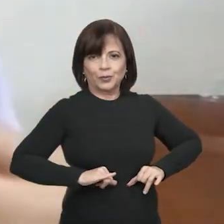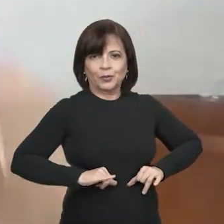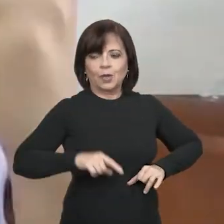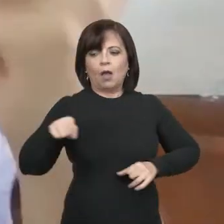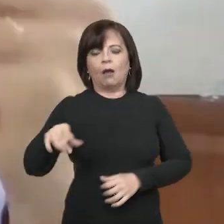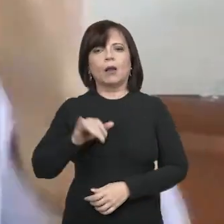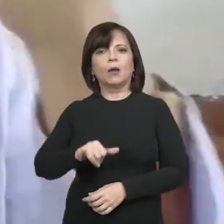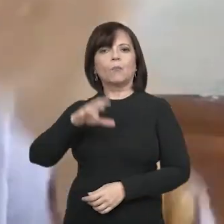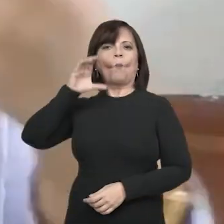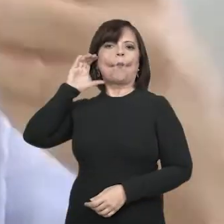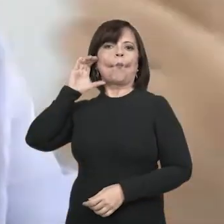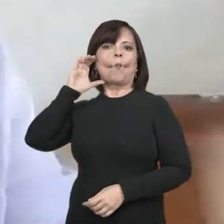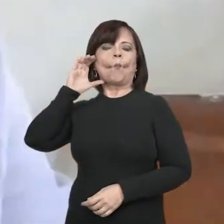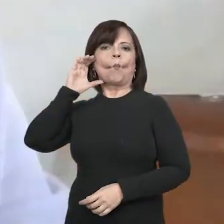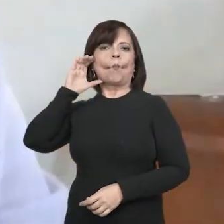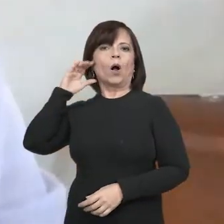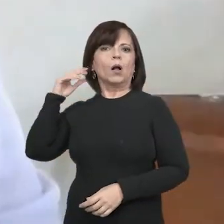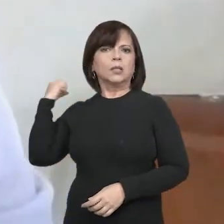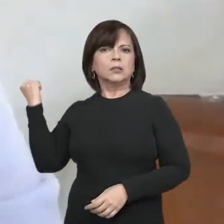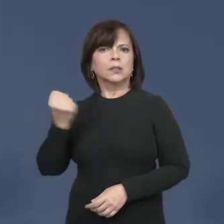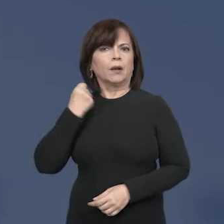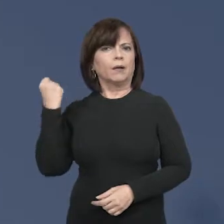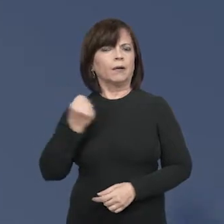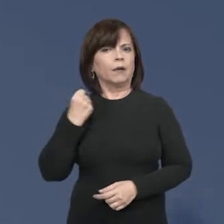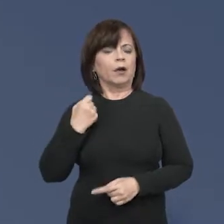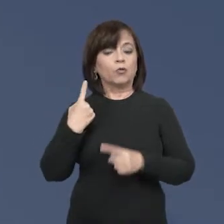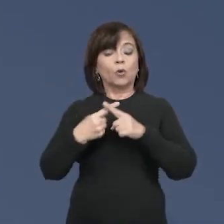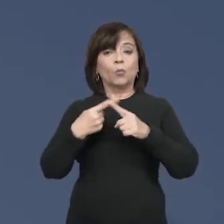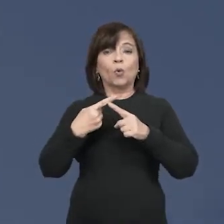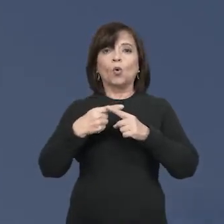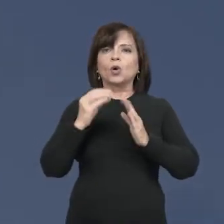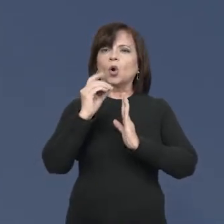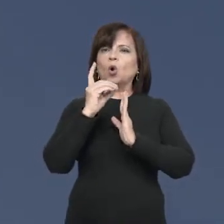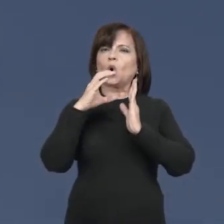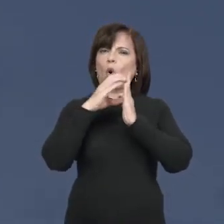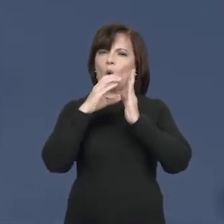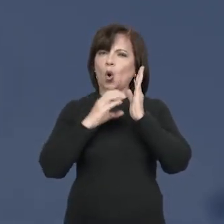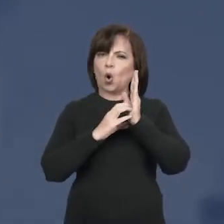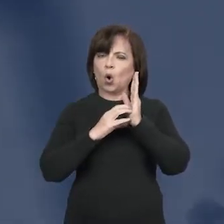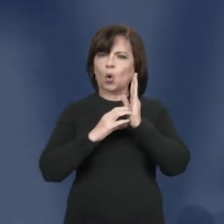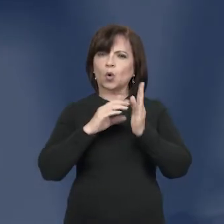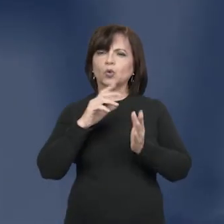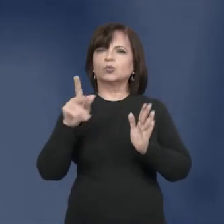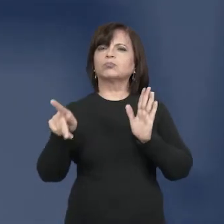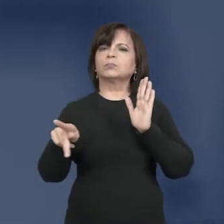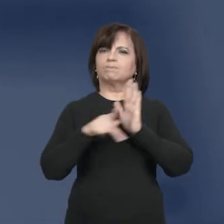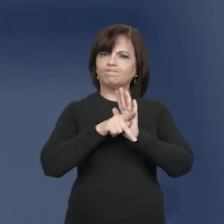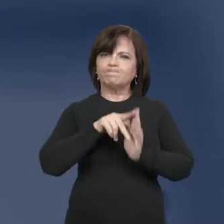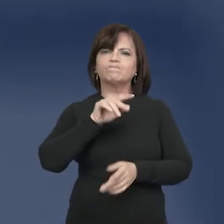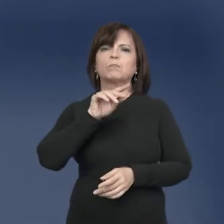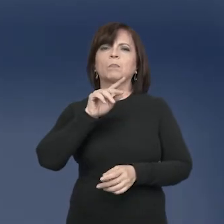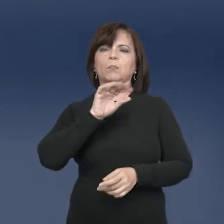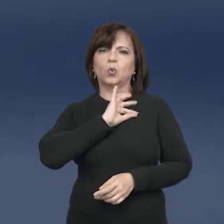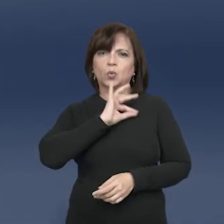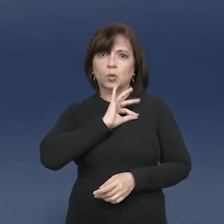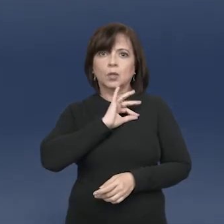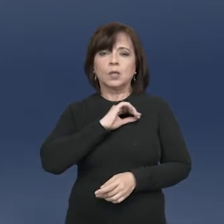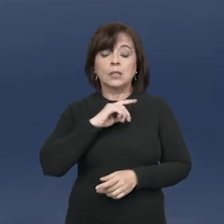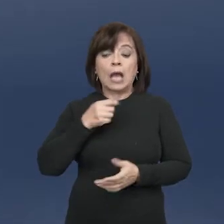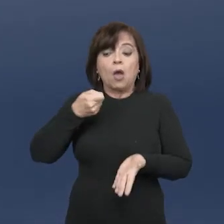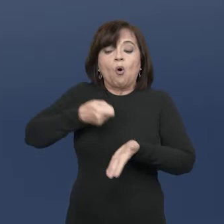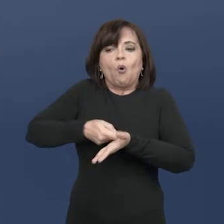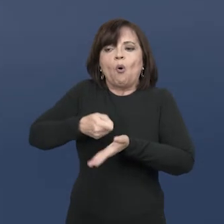visão do Ministério Público, é uma omissão penalmente relevante. Isso porque o Código Penal ele elenca algumas pessoas que elas têm o dever de